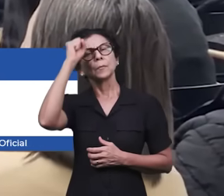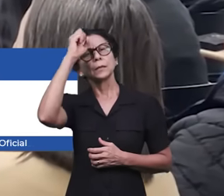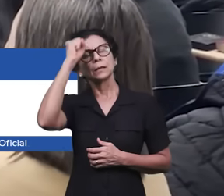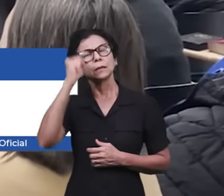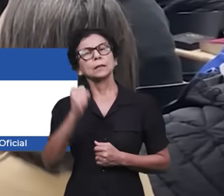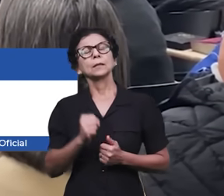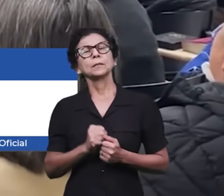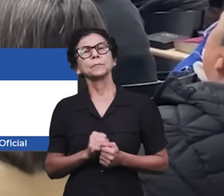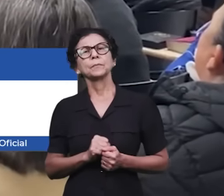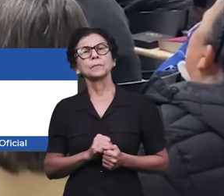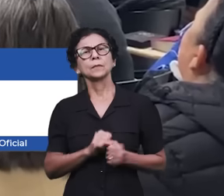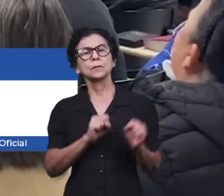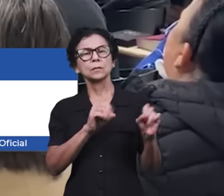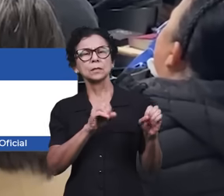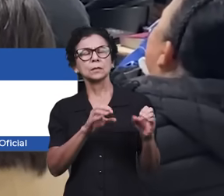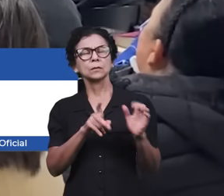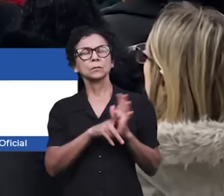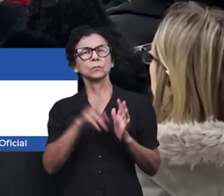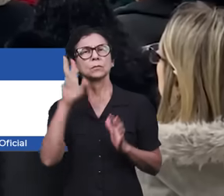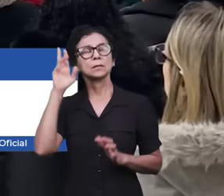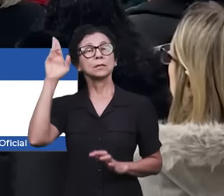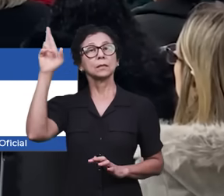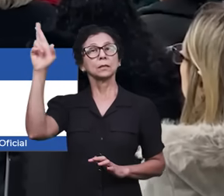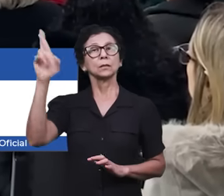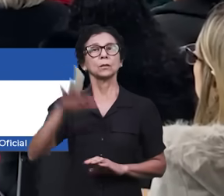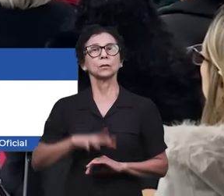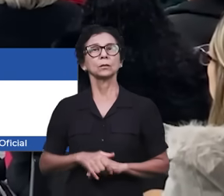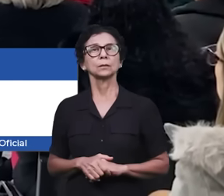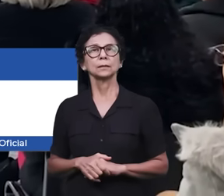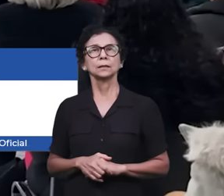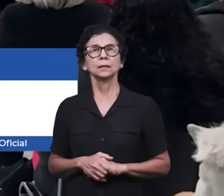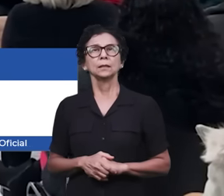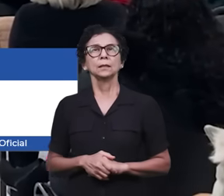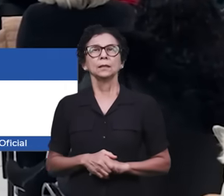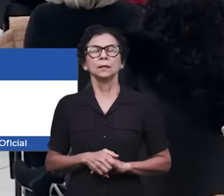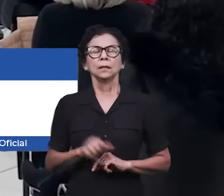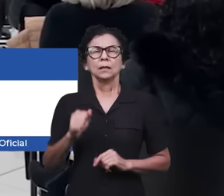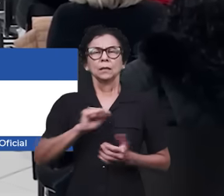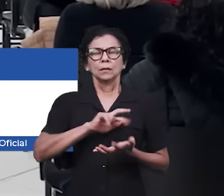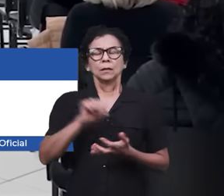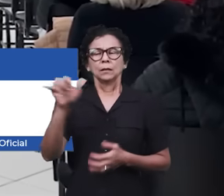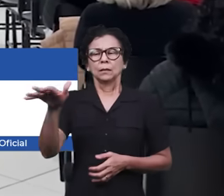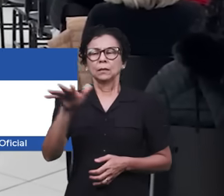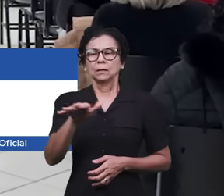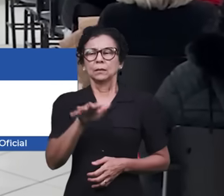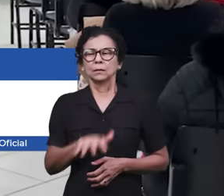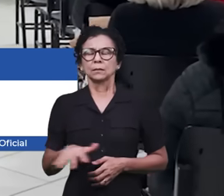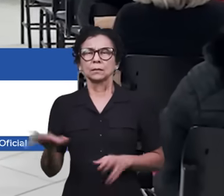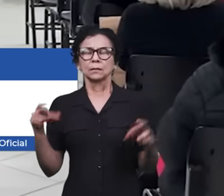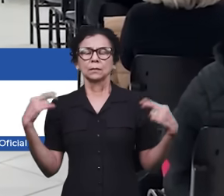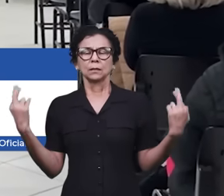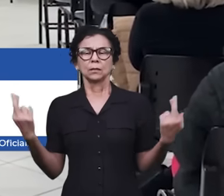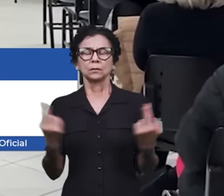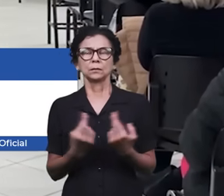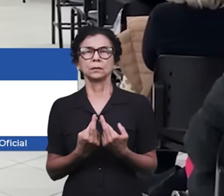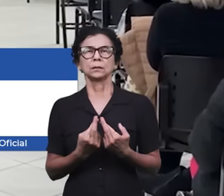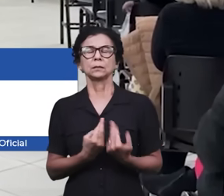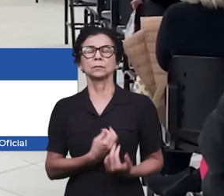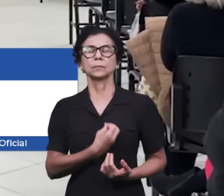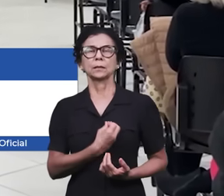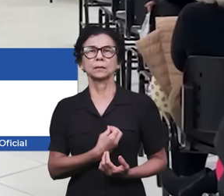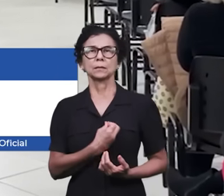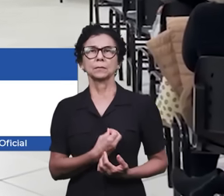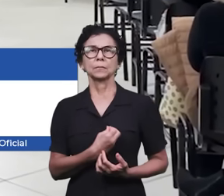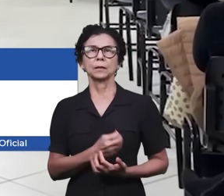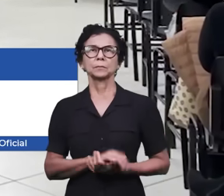seminário, realizado na cidade de Bom Retiro, contou com a presença de irmãos de várias áreas do estado, todos reunidos para participarem